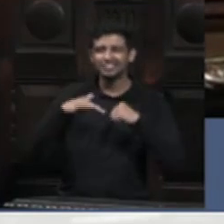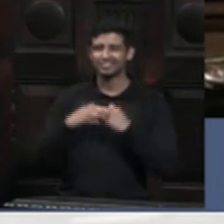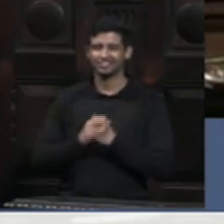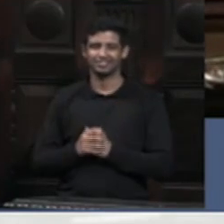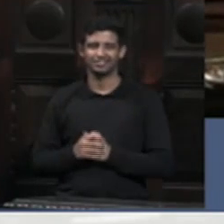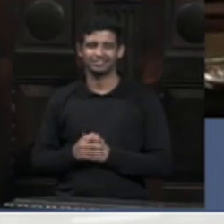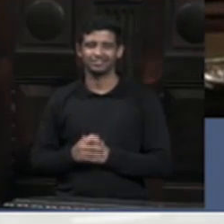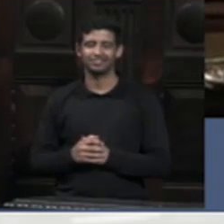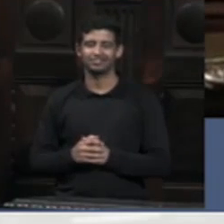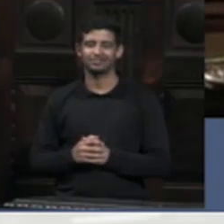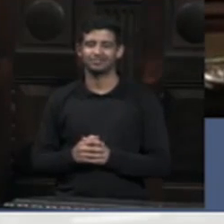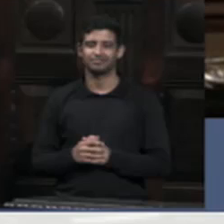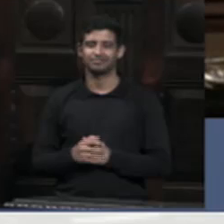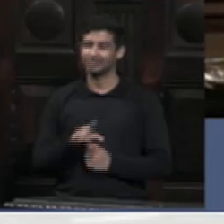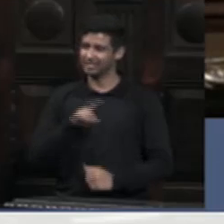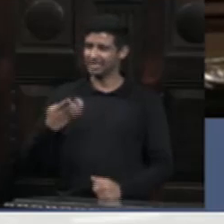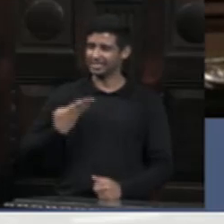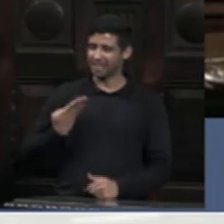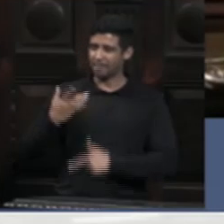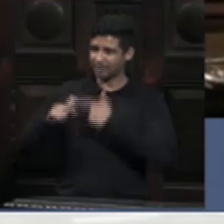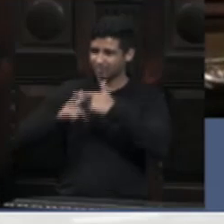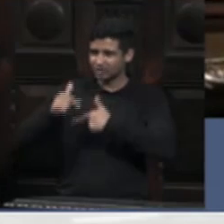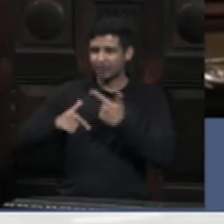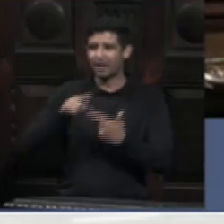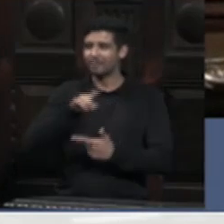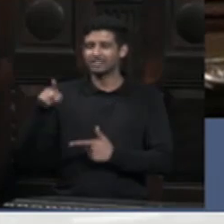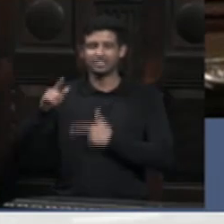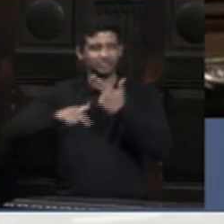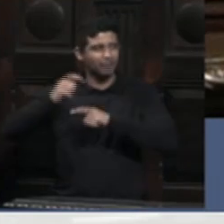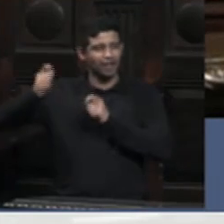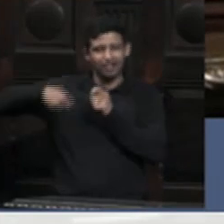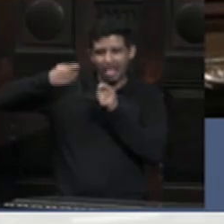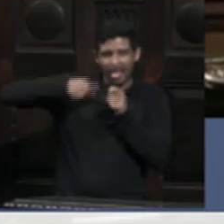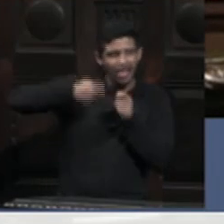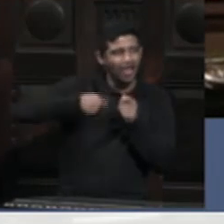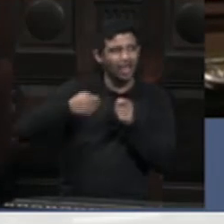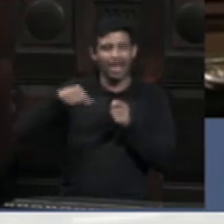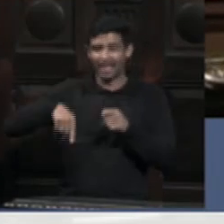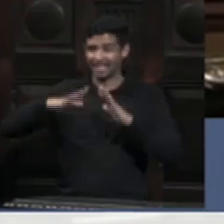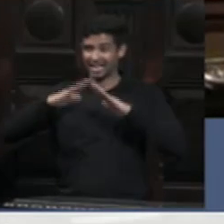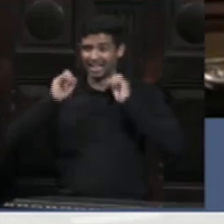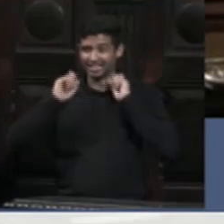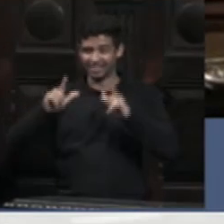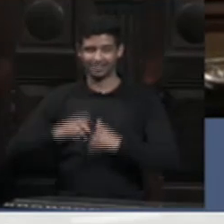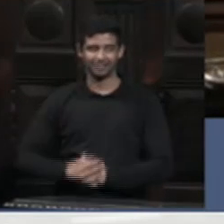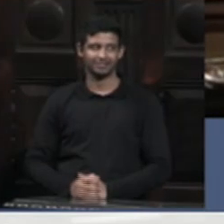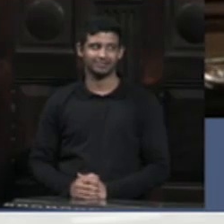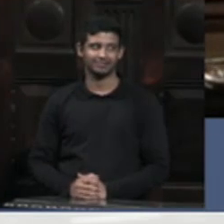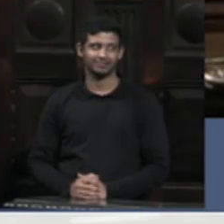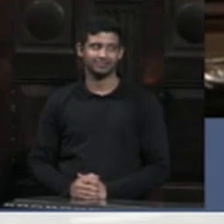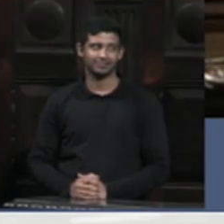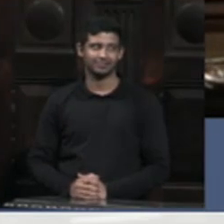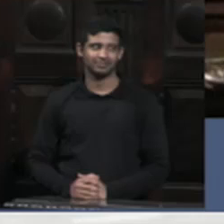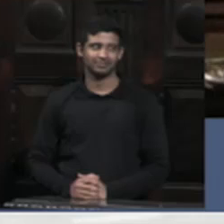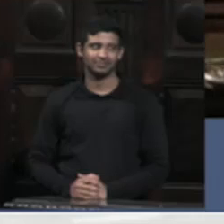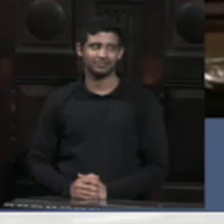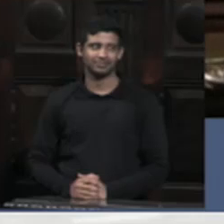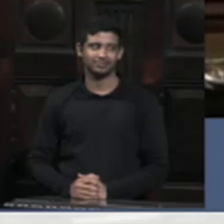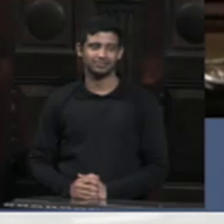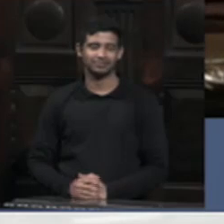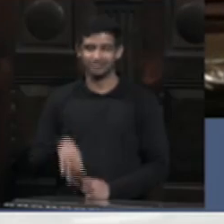imprensa, colega de trabalho, trabalhadoras e trabalhadores aqui da Assembleia Legislativa do Estado do Rio de